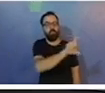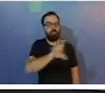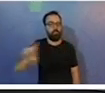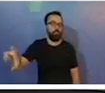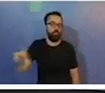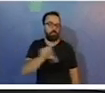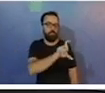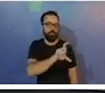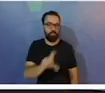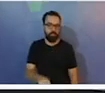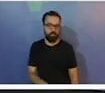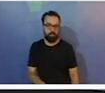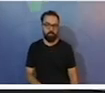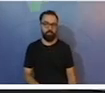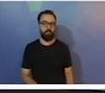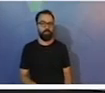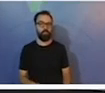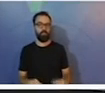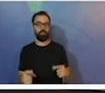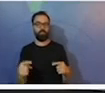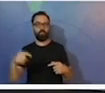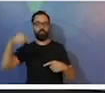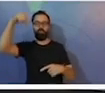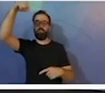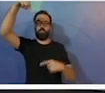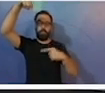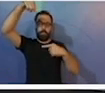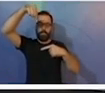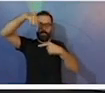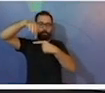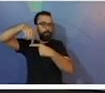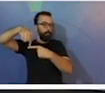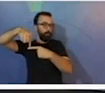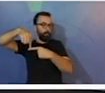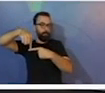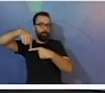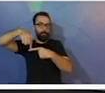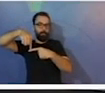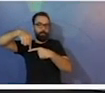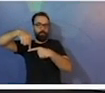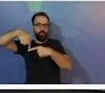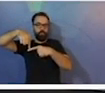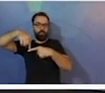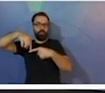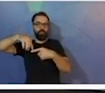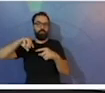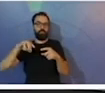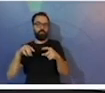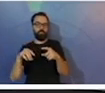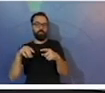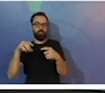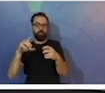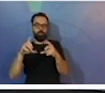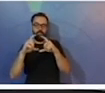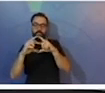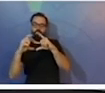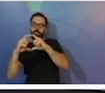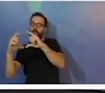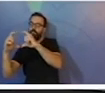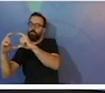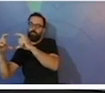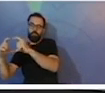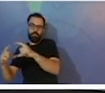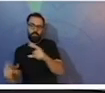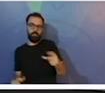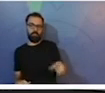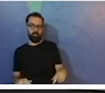horizontais. Quando elas se cruzam, elas formam quadrículas ou quadrinhas, são esses quadradinhos.